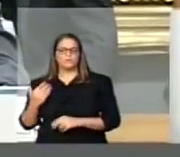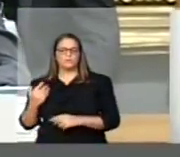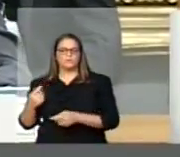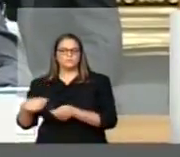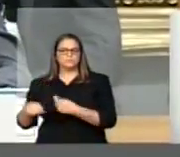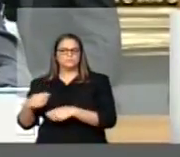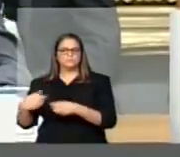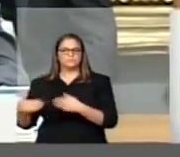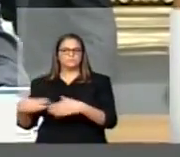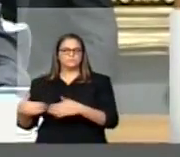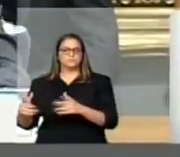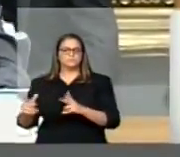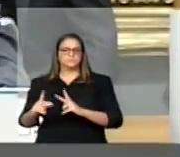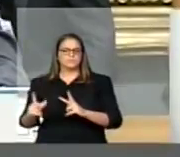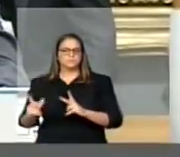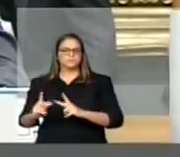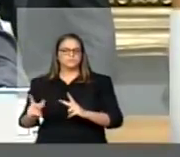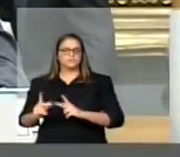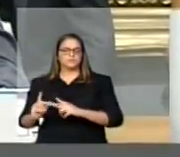Tesouro Nacional.